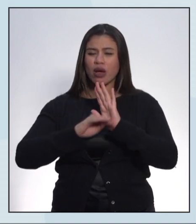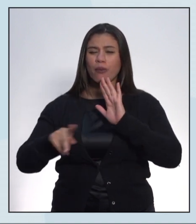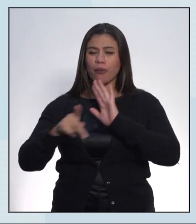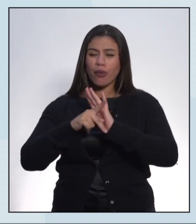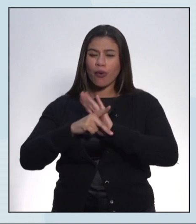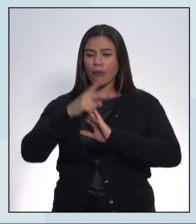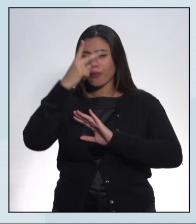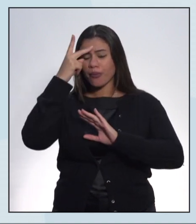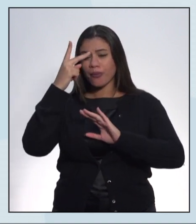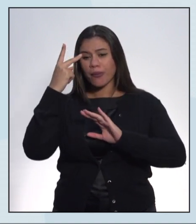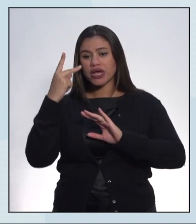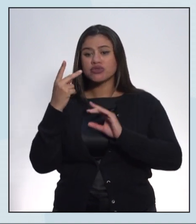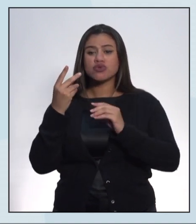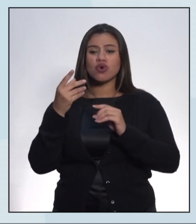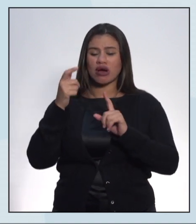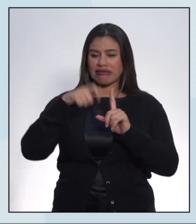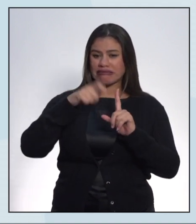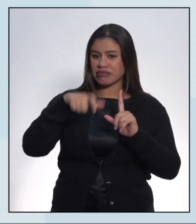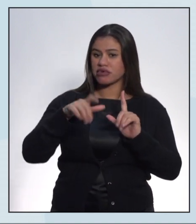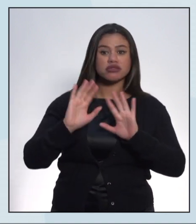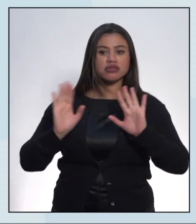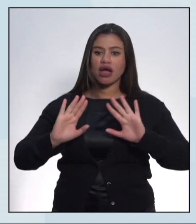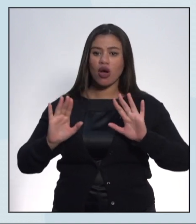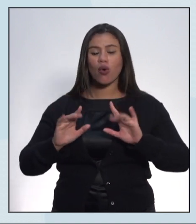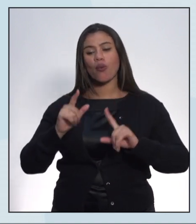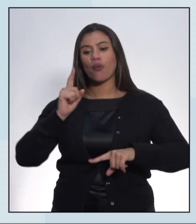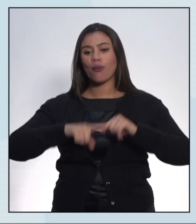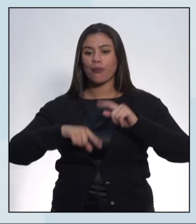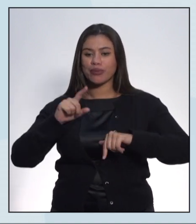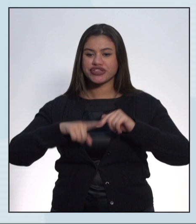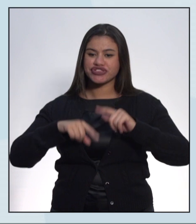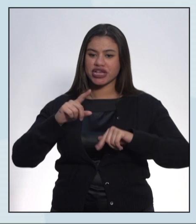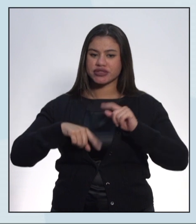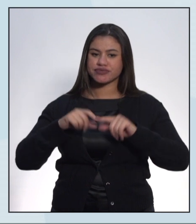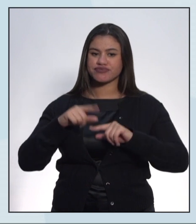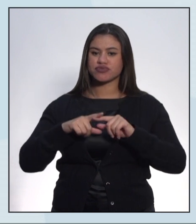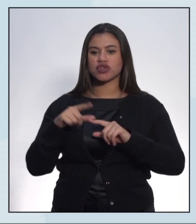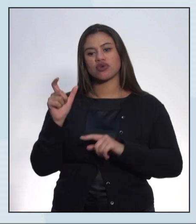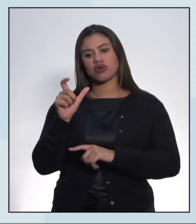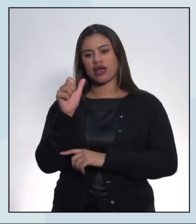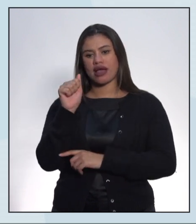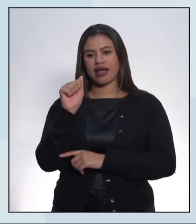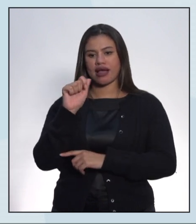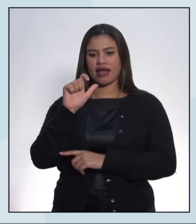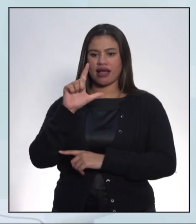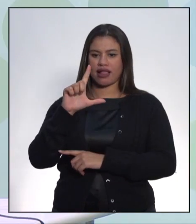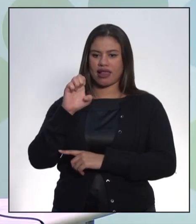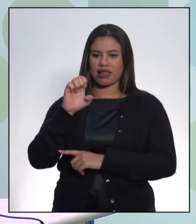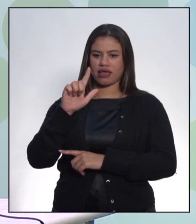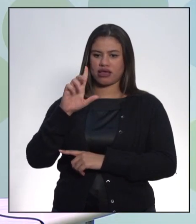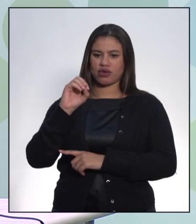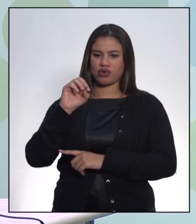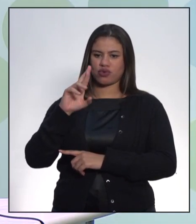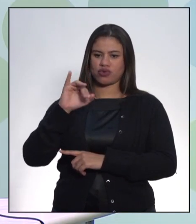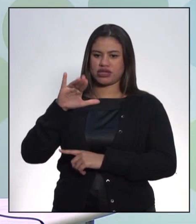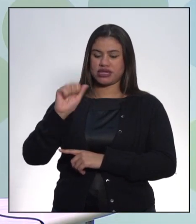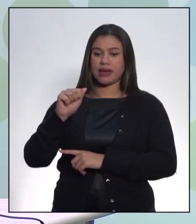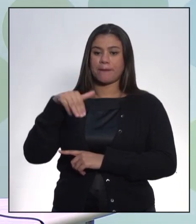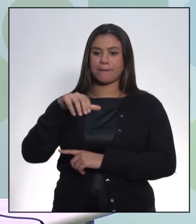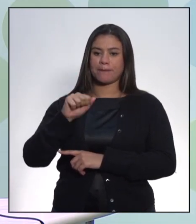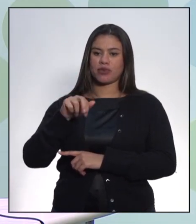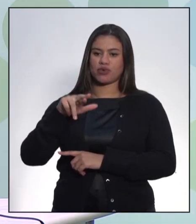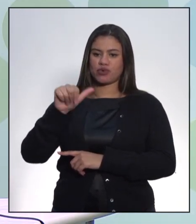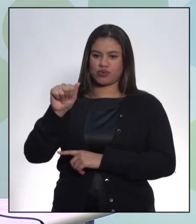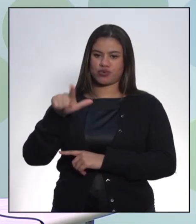falam e procedem como os homens, né? Uma alegoria moral. Para que haja um apólogo é necessário que haja uma moralidade ao final,